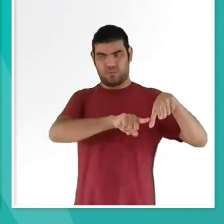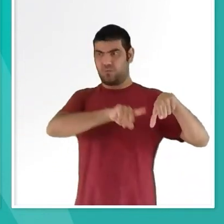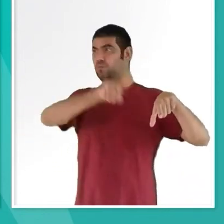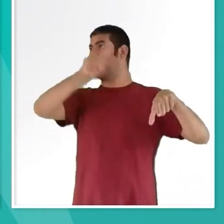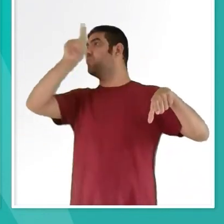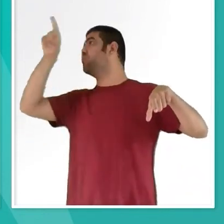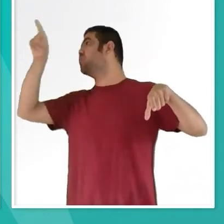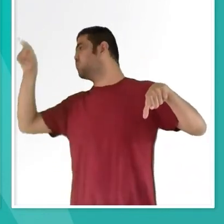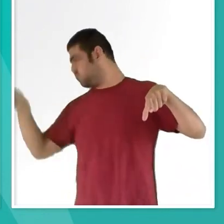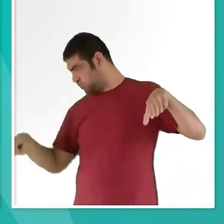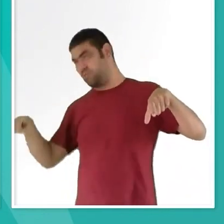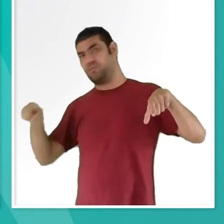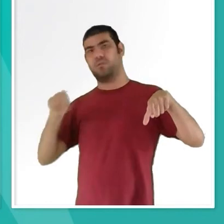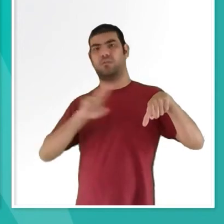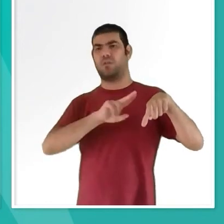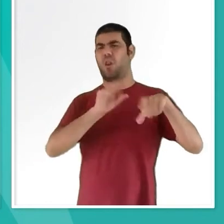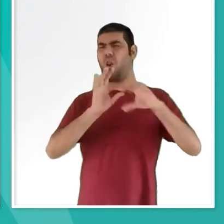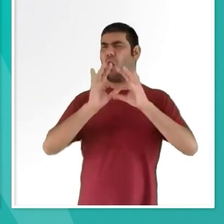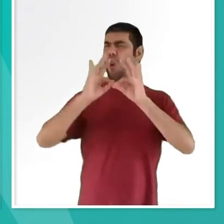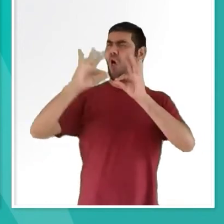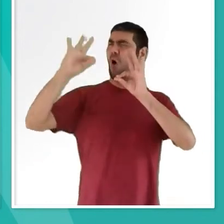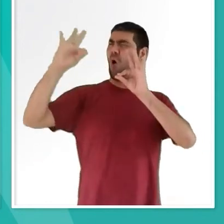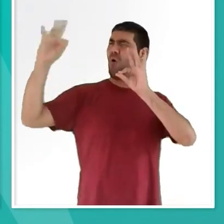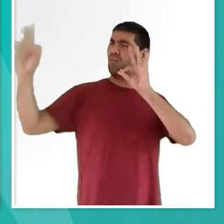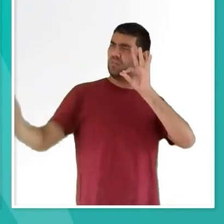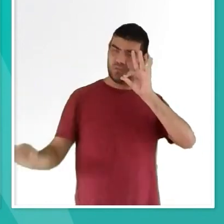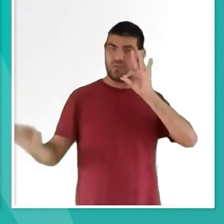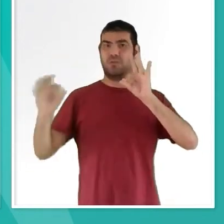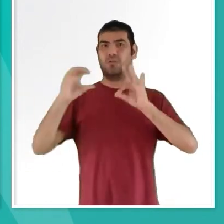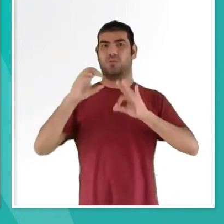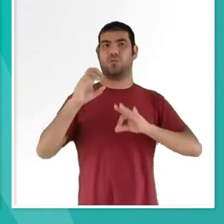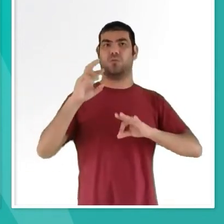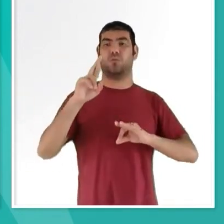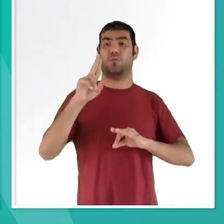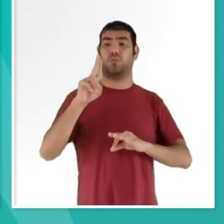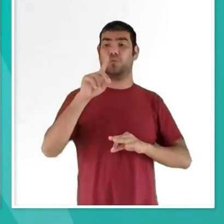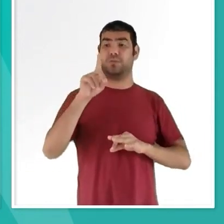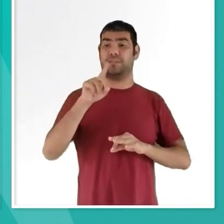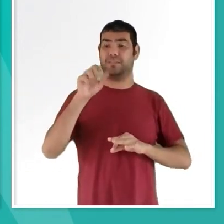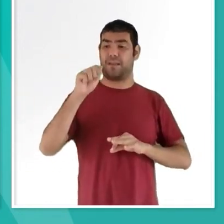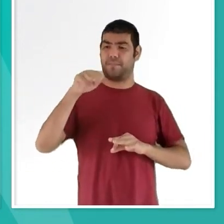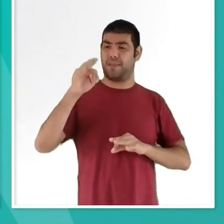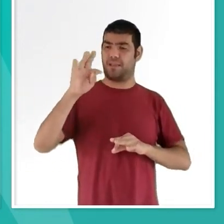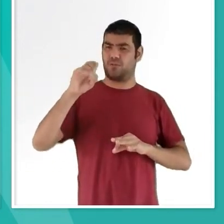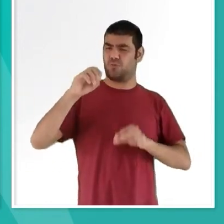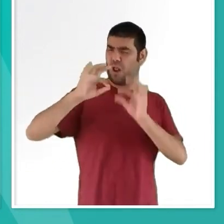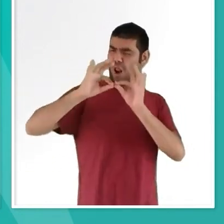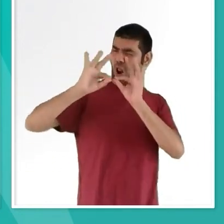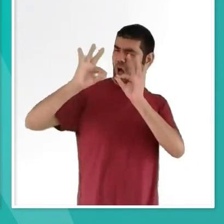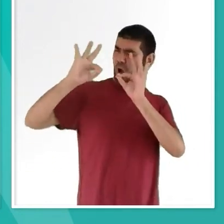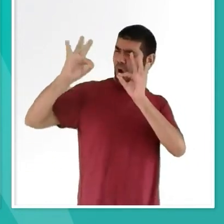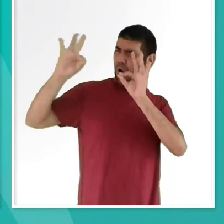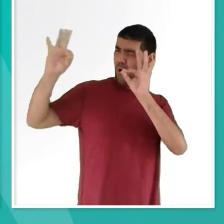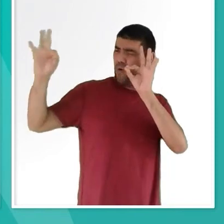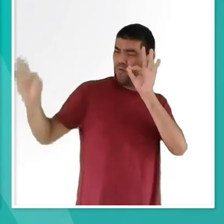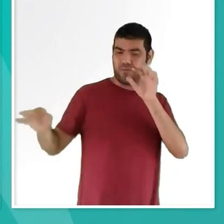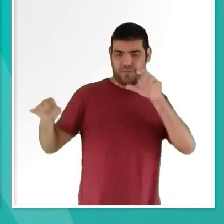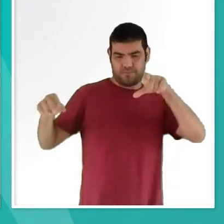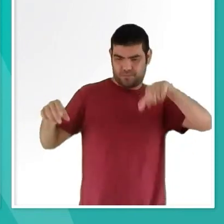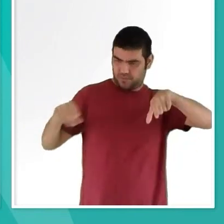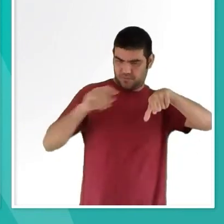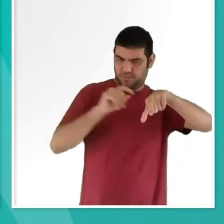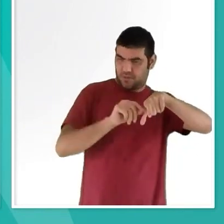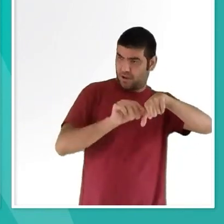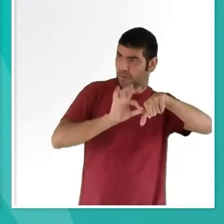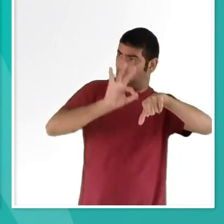é a diferença. Então, o cruzamento é um chute muito mais longo, porque ele atravessa de um lado do campo para o outro.